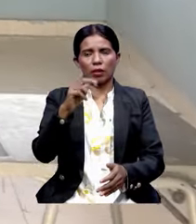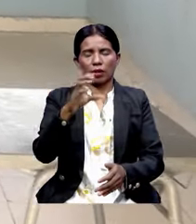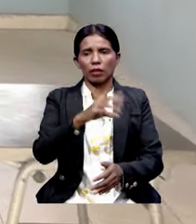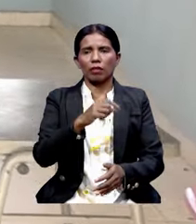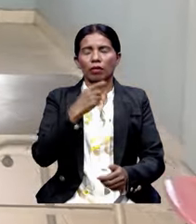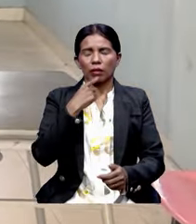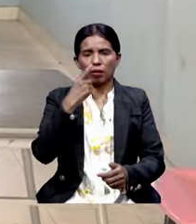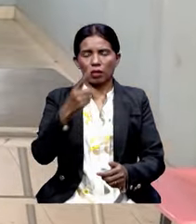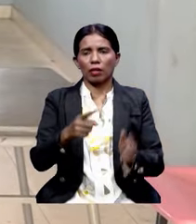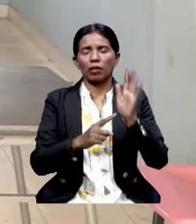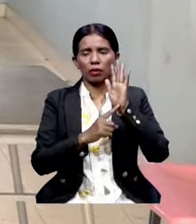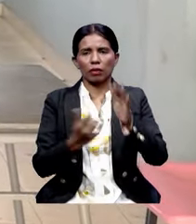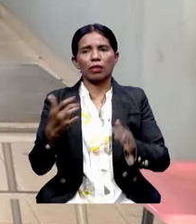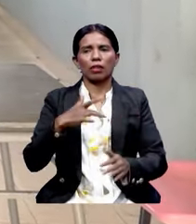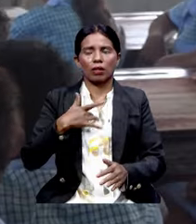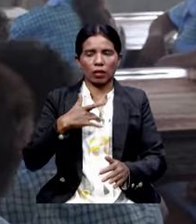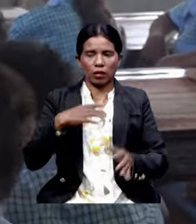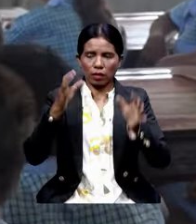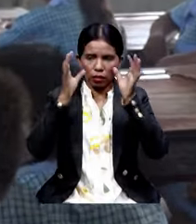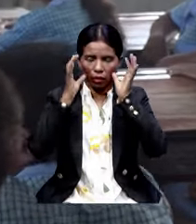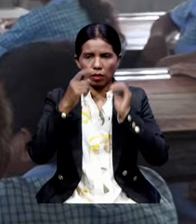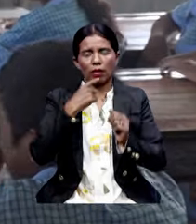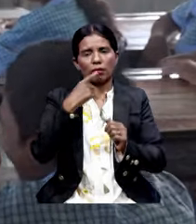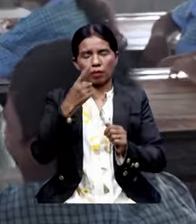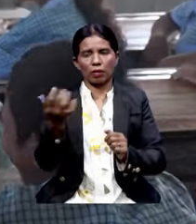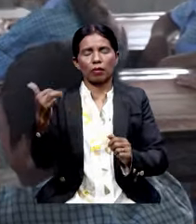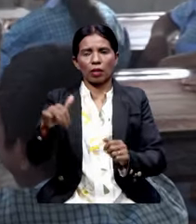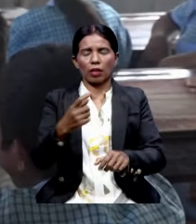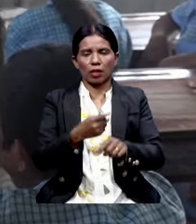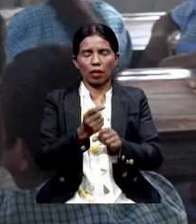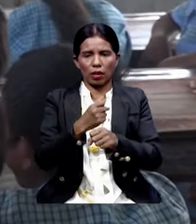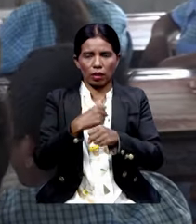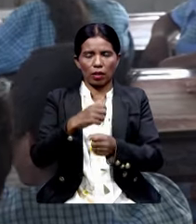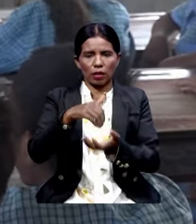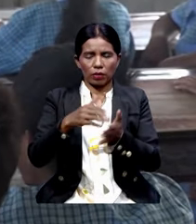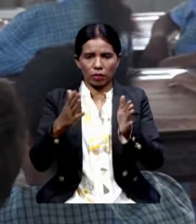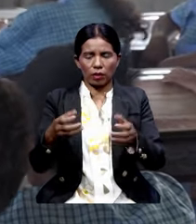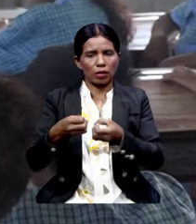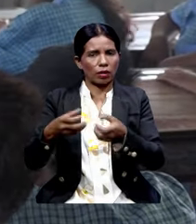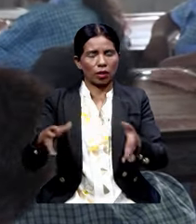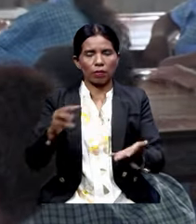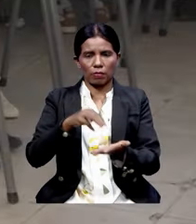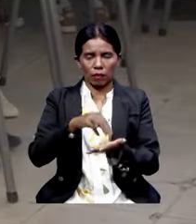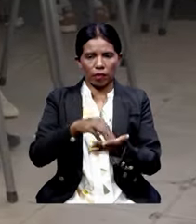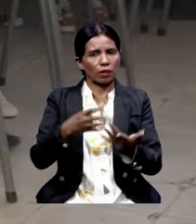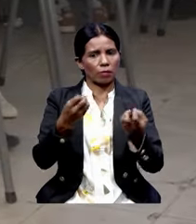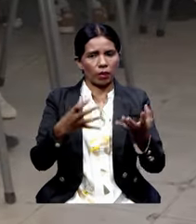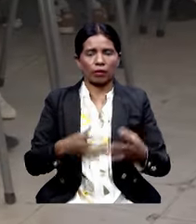Amaral, expressa sira ni sentimento triste hori ateten situação ne halo estudante sira la con materia barak